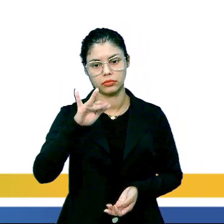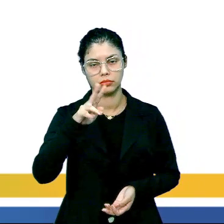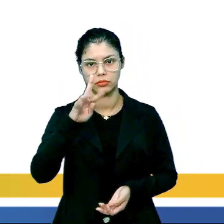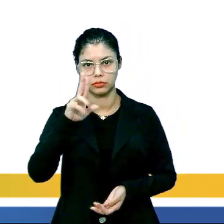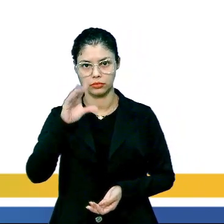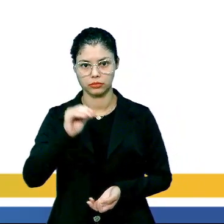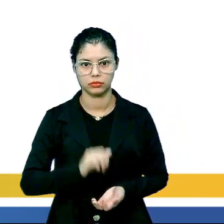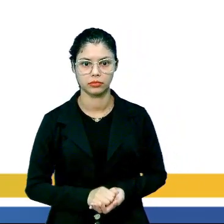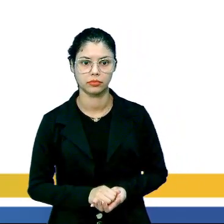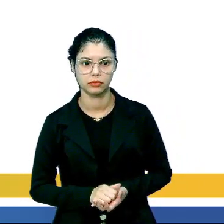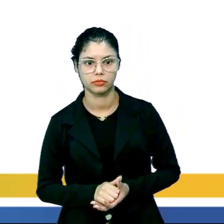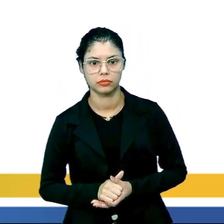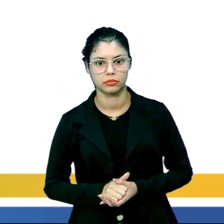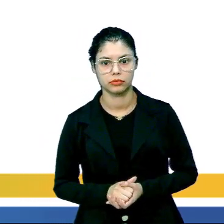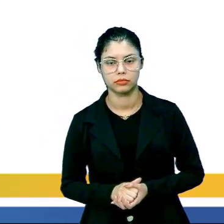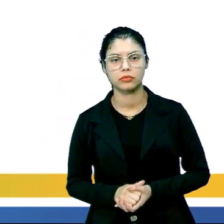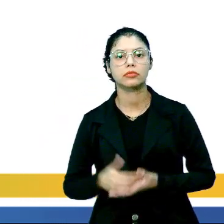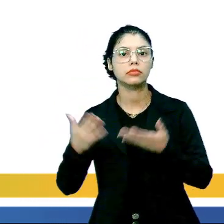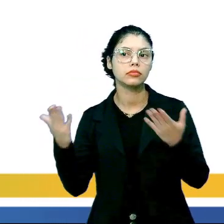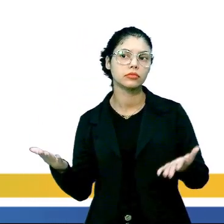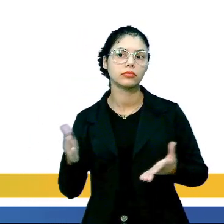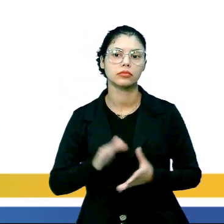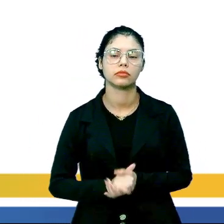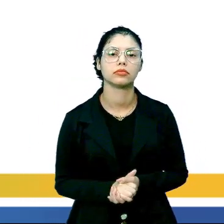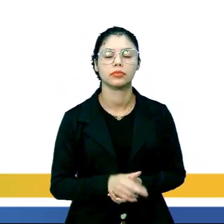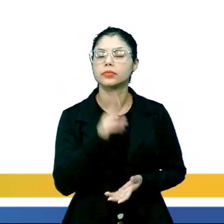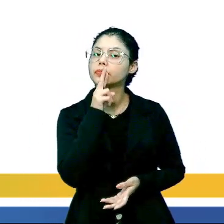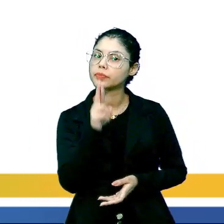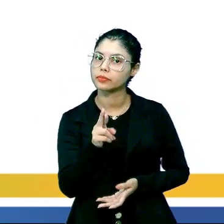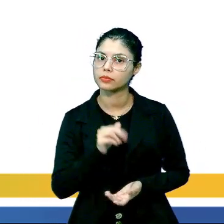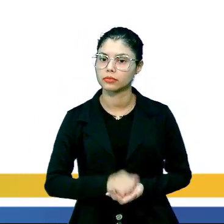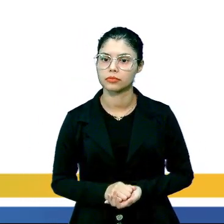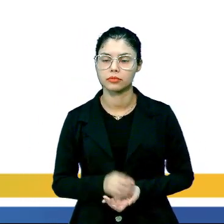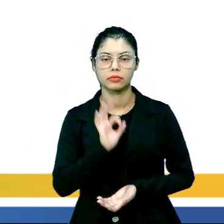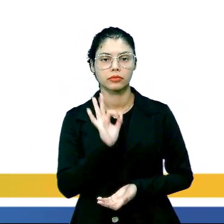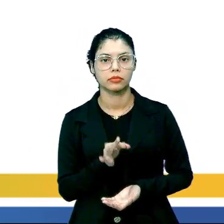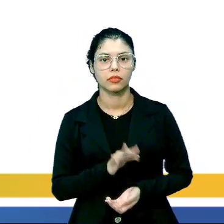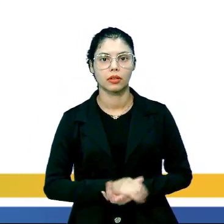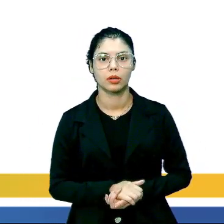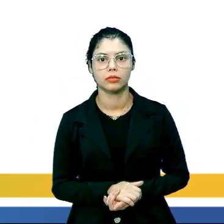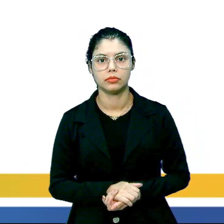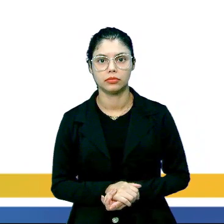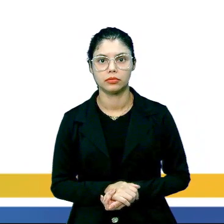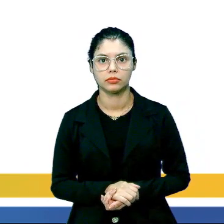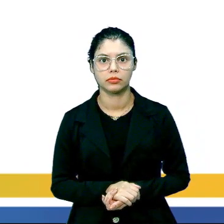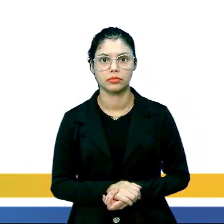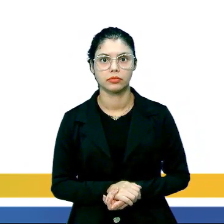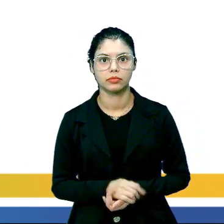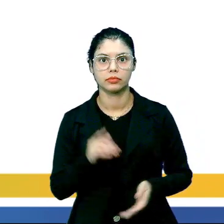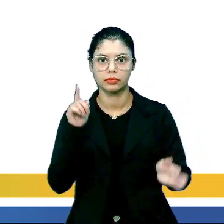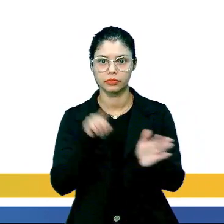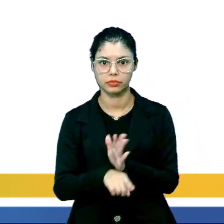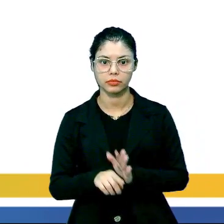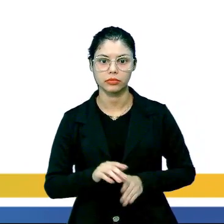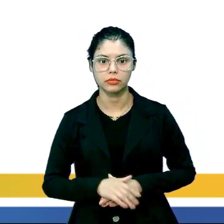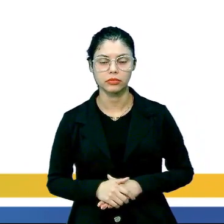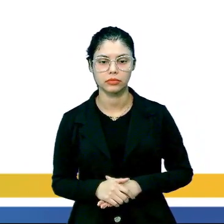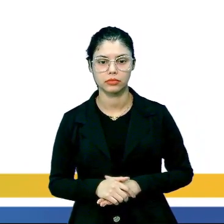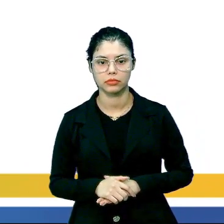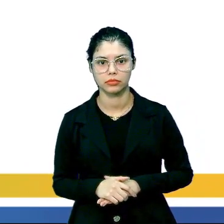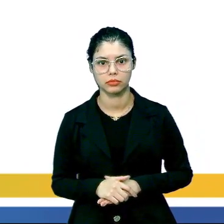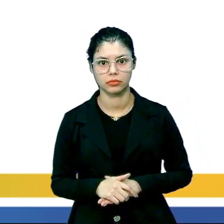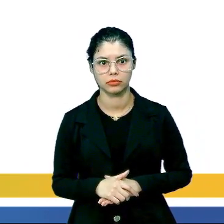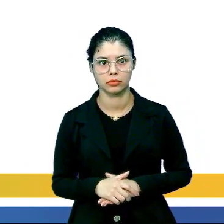universo midiático. Então, essa é a resposta certa dessa questão